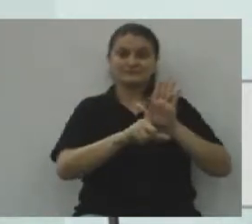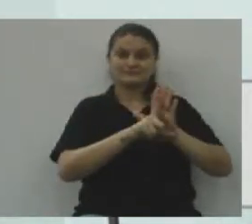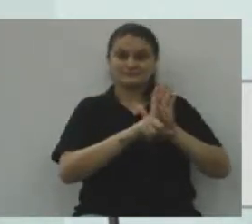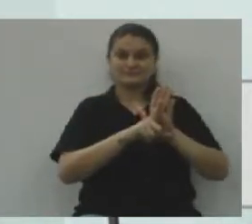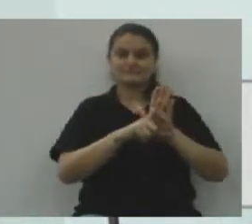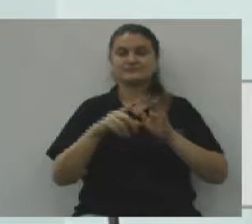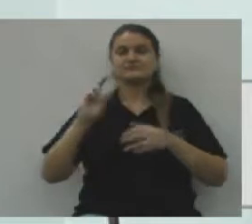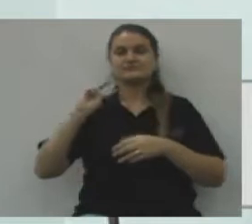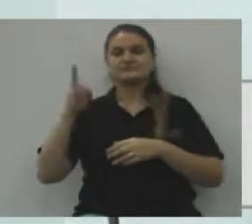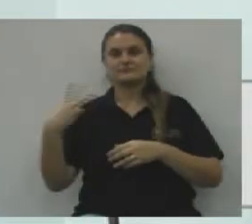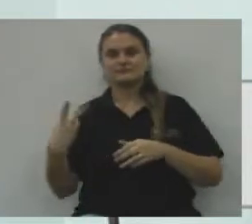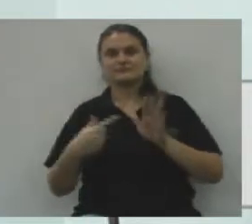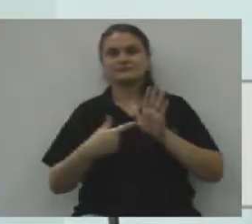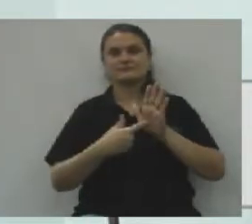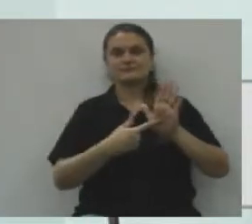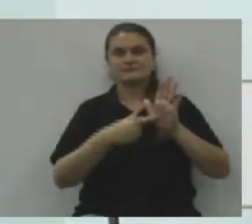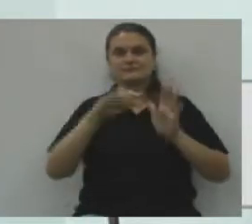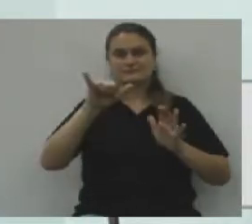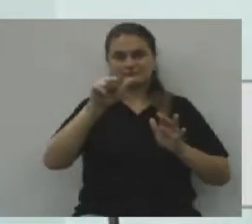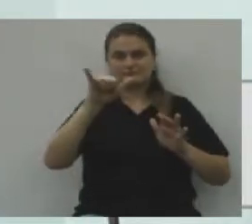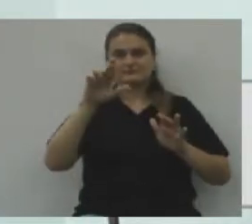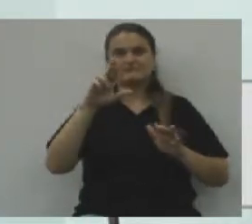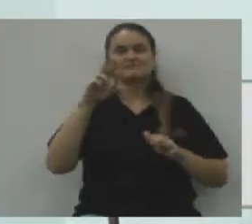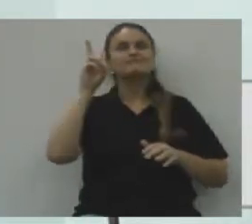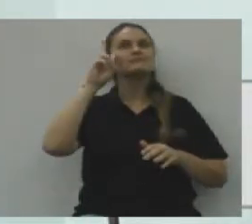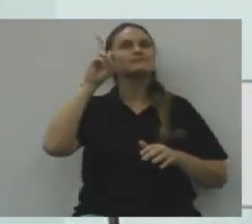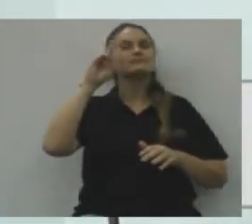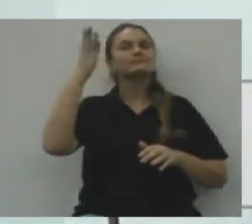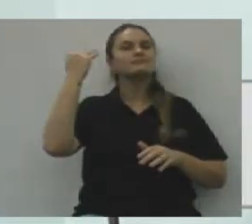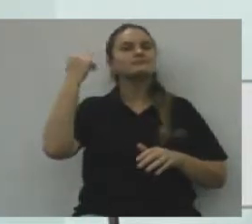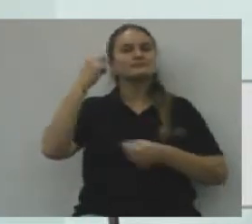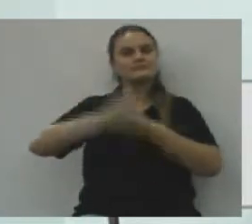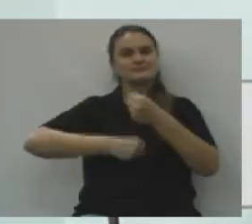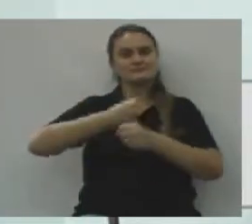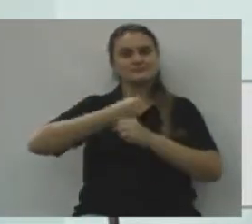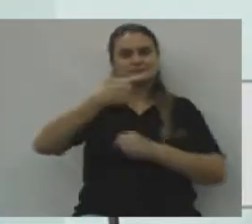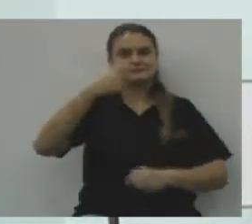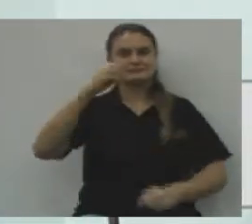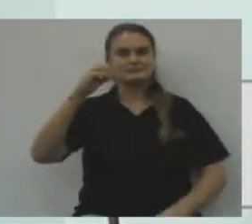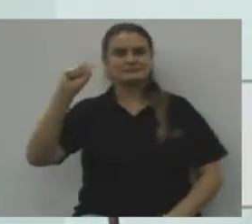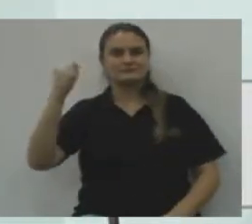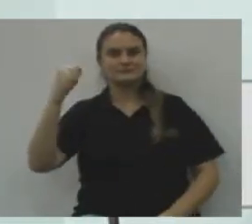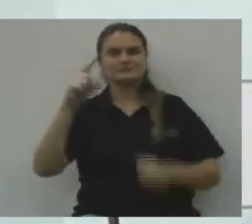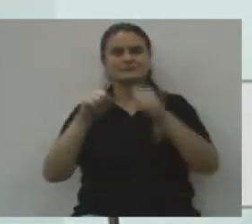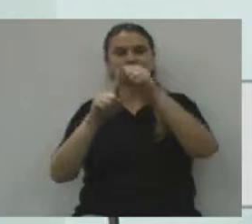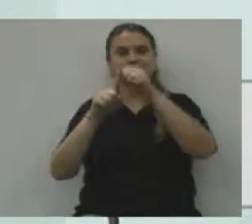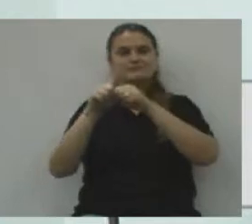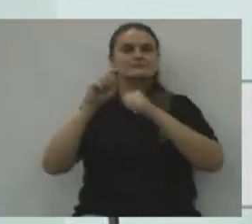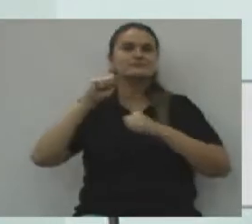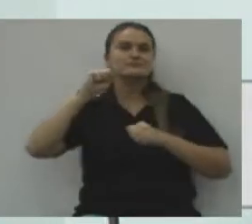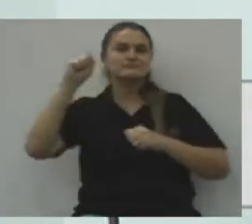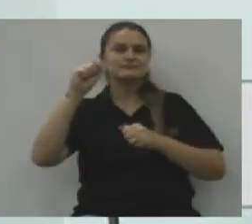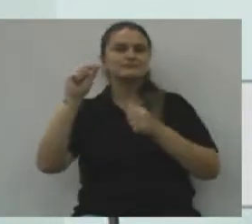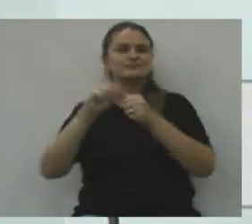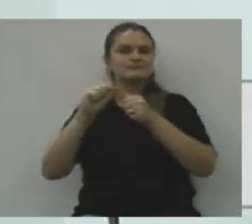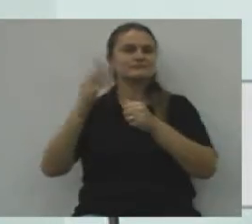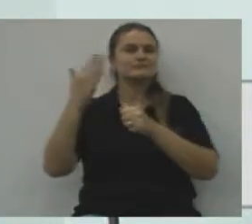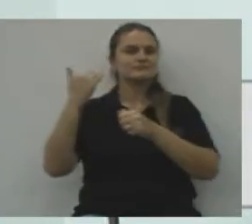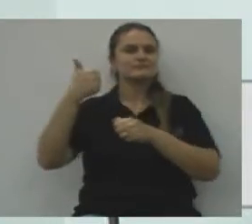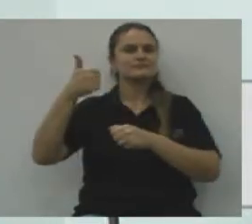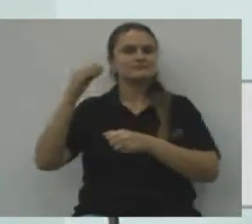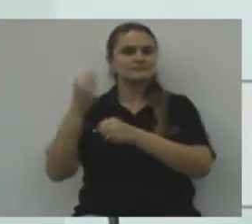professor Jair Brunhago nos traz à memória o ano de 2008, no mês de abril, cerca de 10 anos